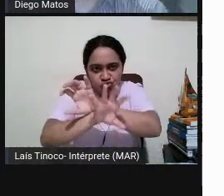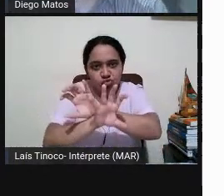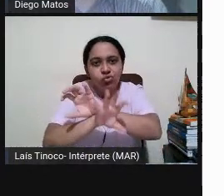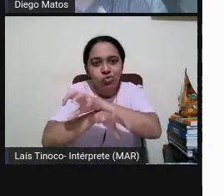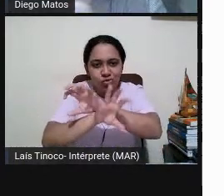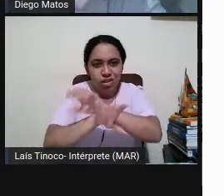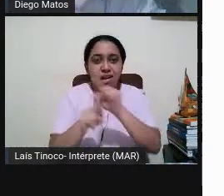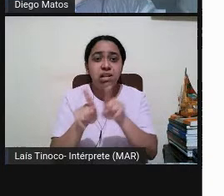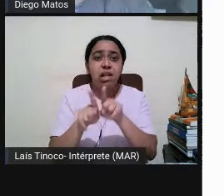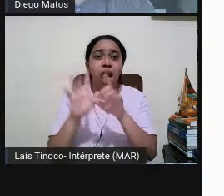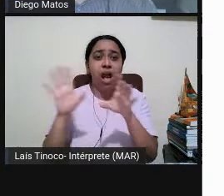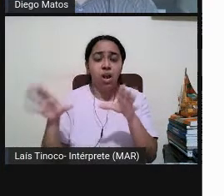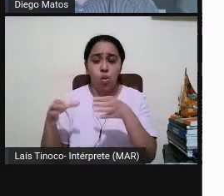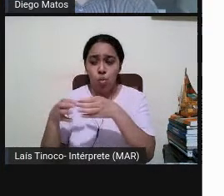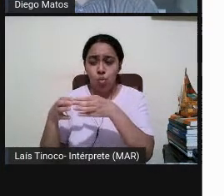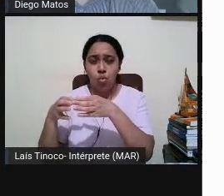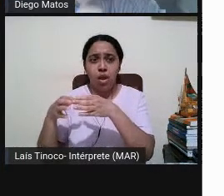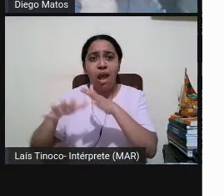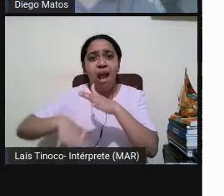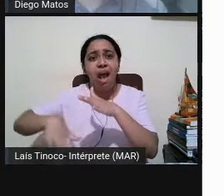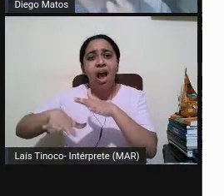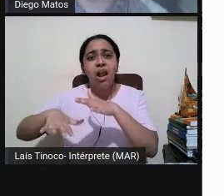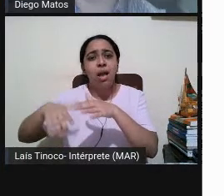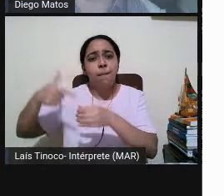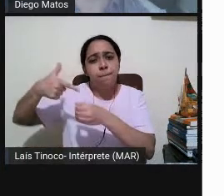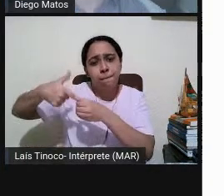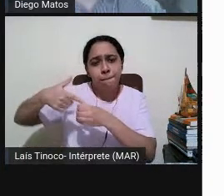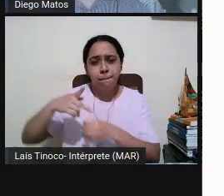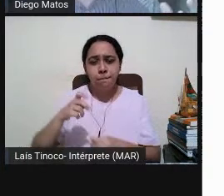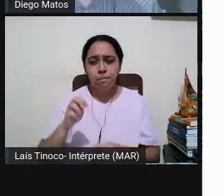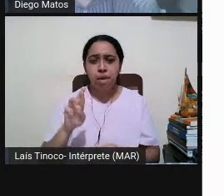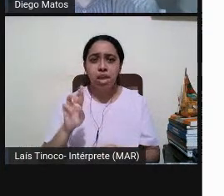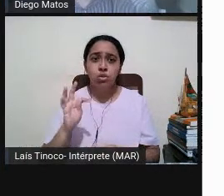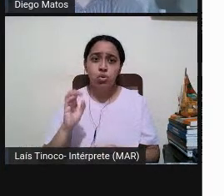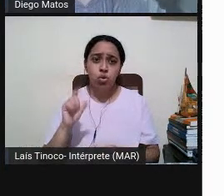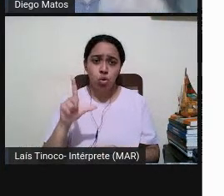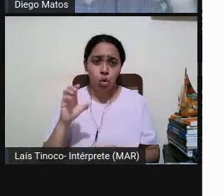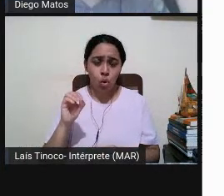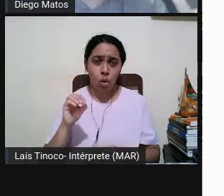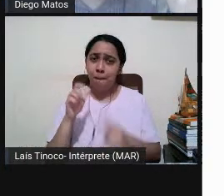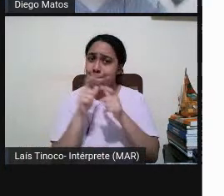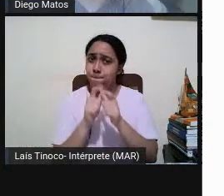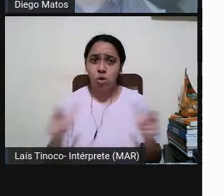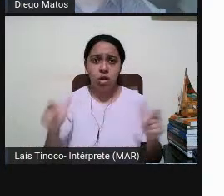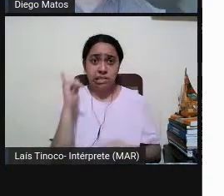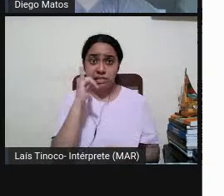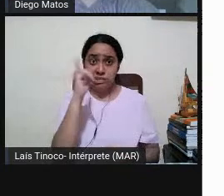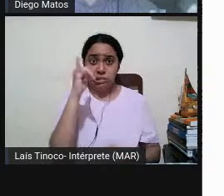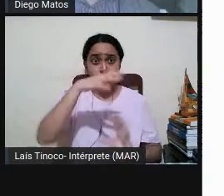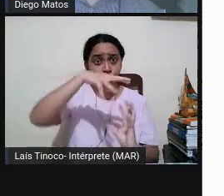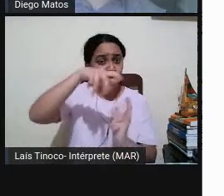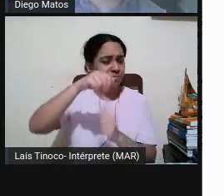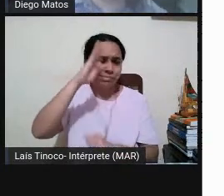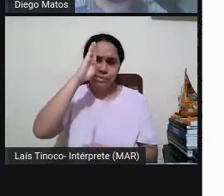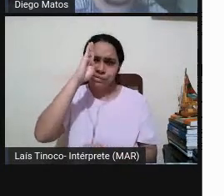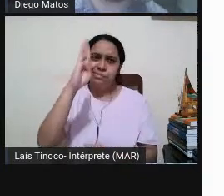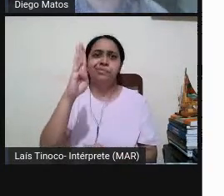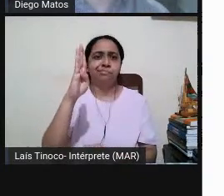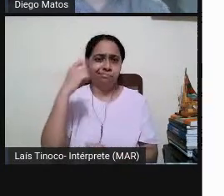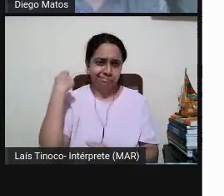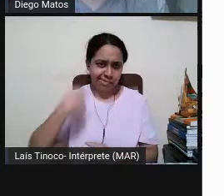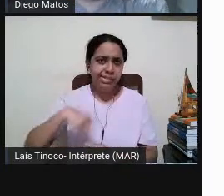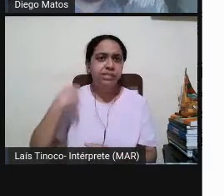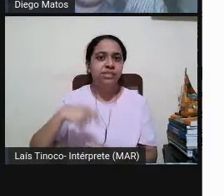petróleo mais de forma geral grande parte da nossa matriz energética Mundial ela é movida principalmente à base de